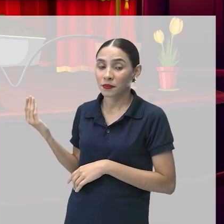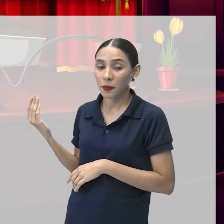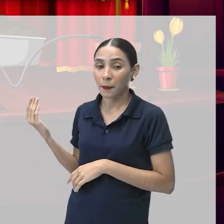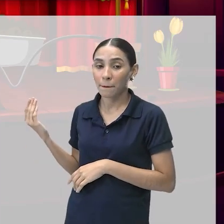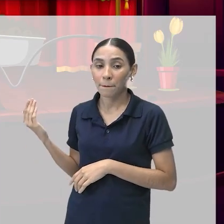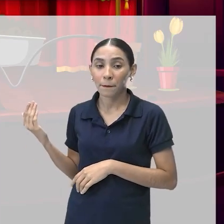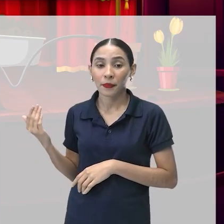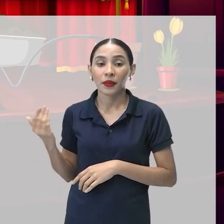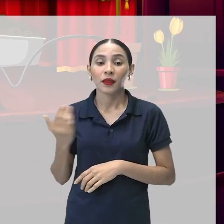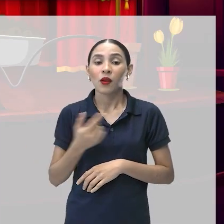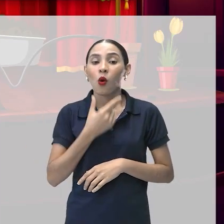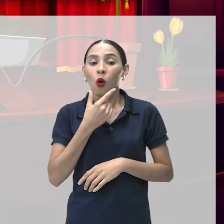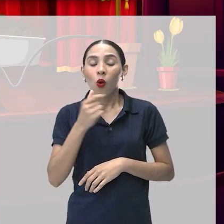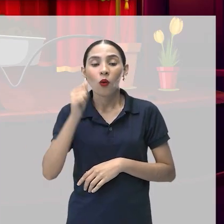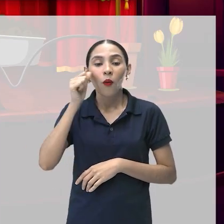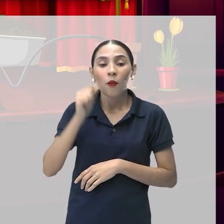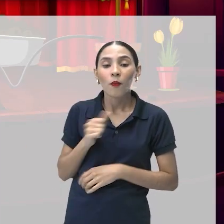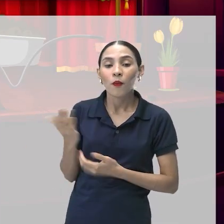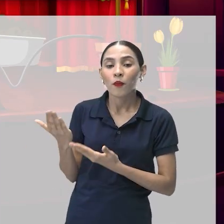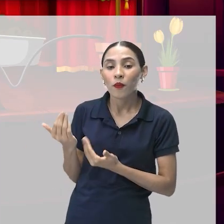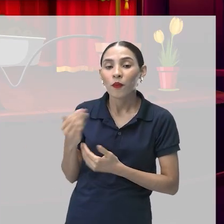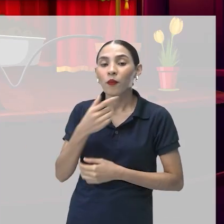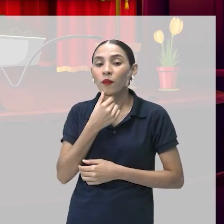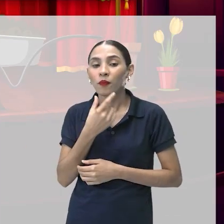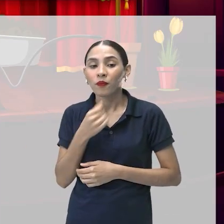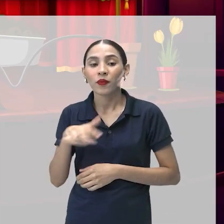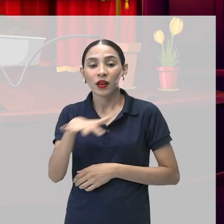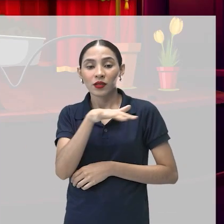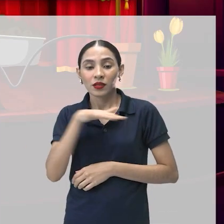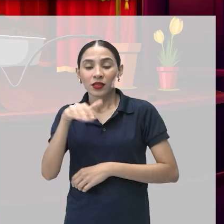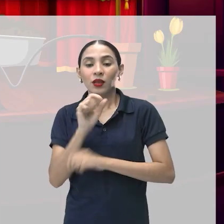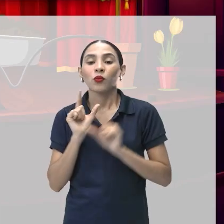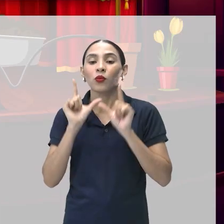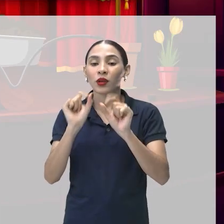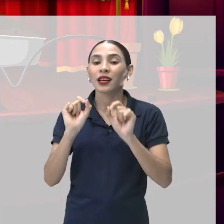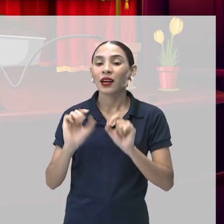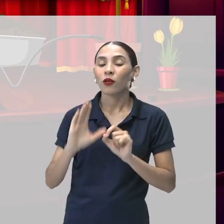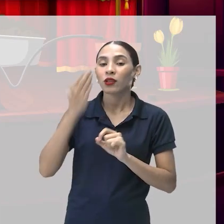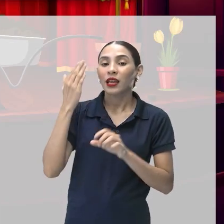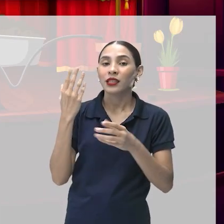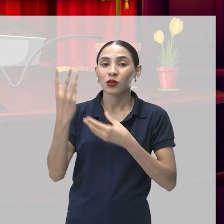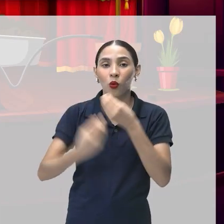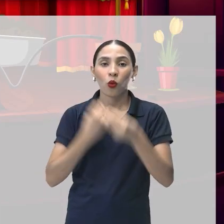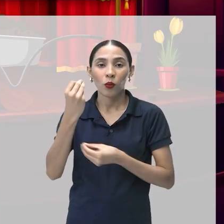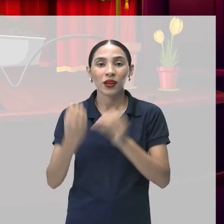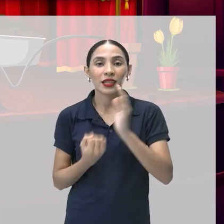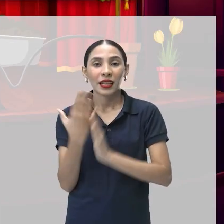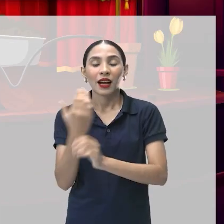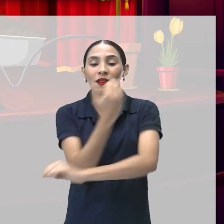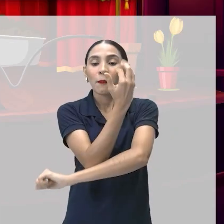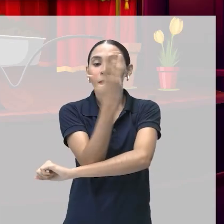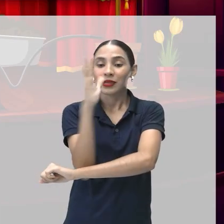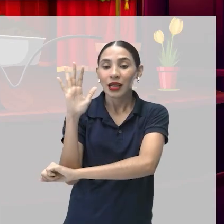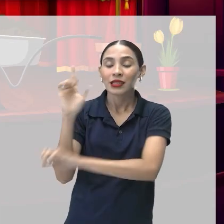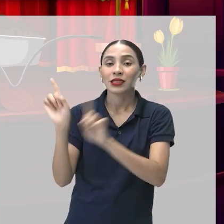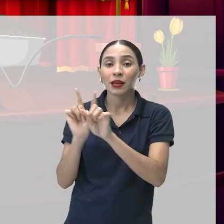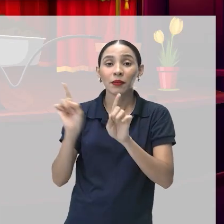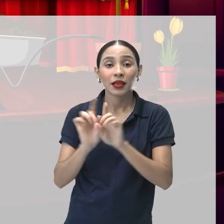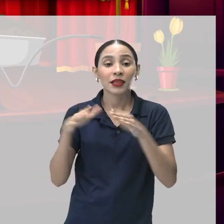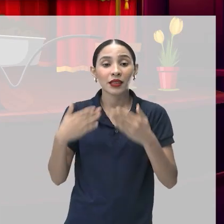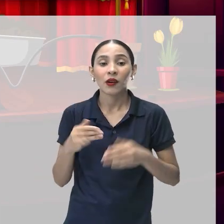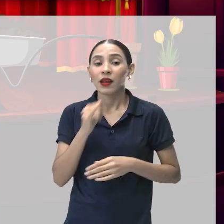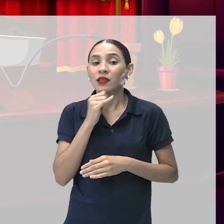vocês a protagonista, o antagonista, alguns cenários do que acontece, como ela criava até mesmo a paisagem, né? Então, eu